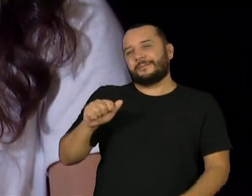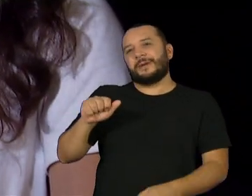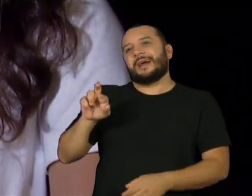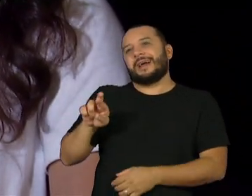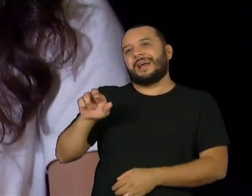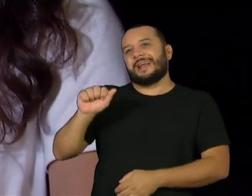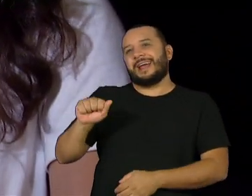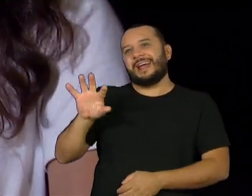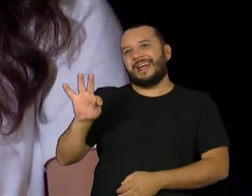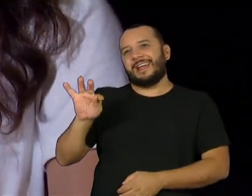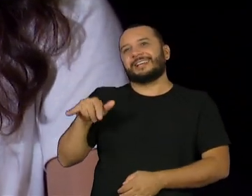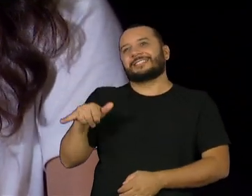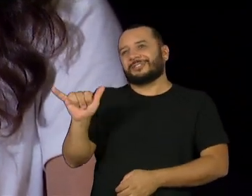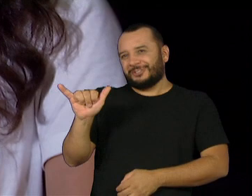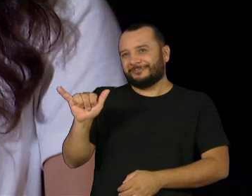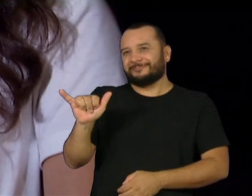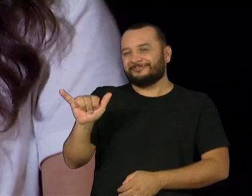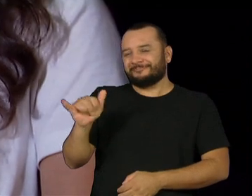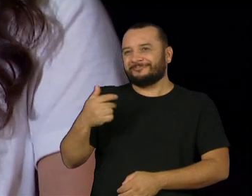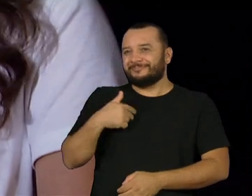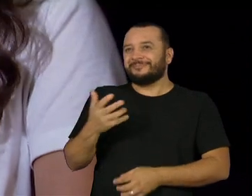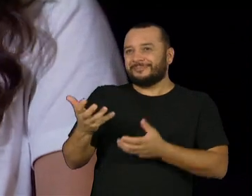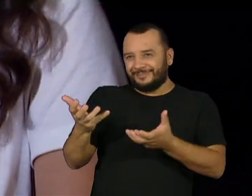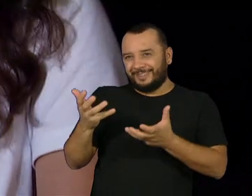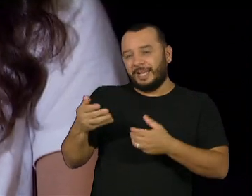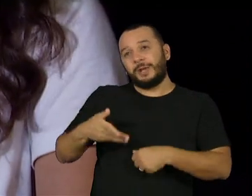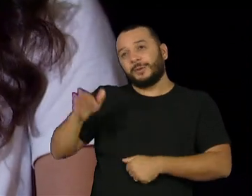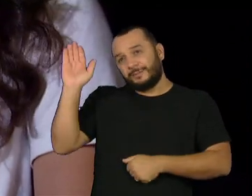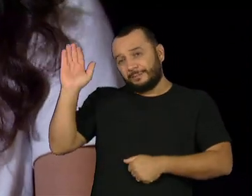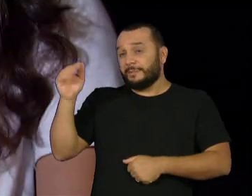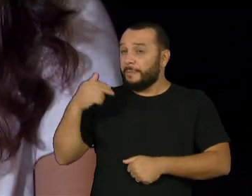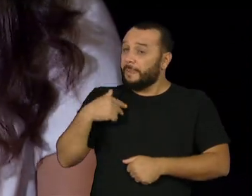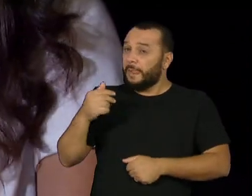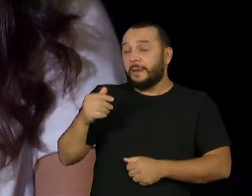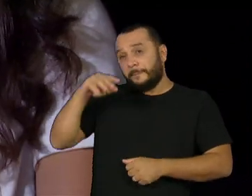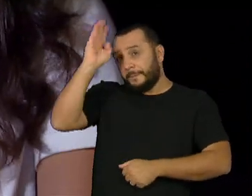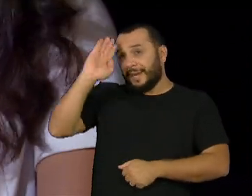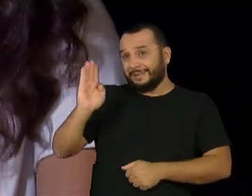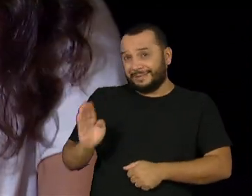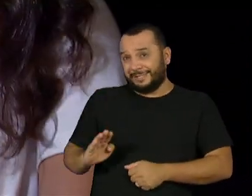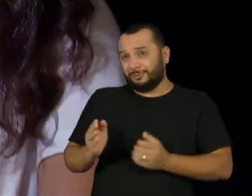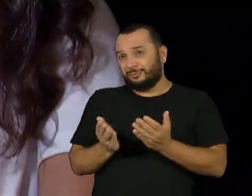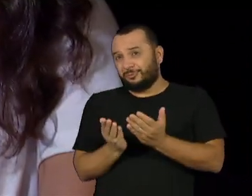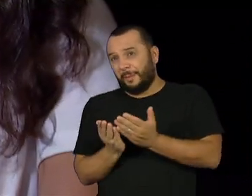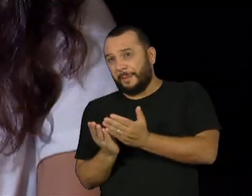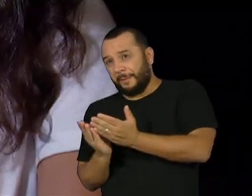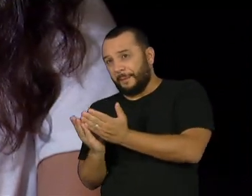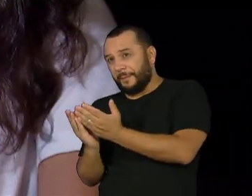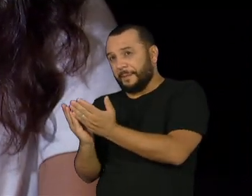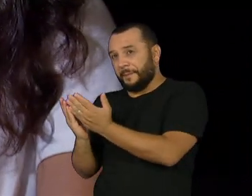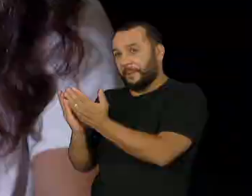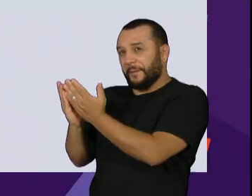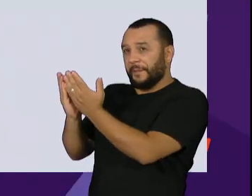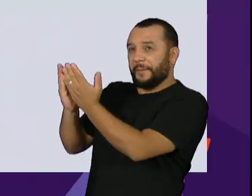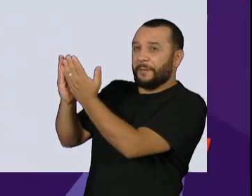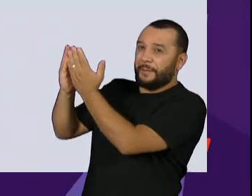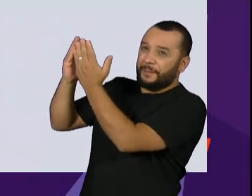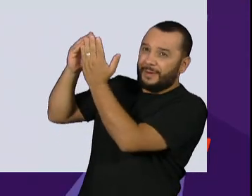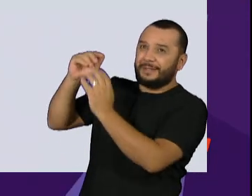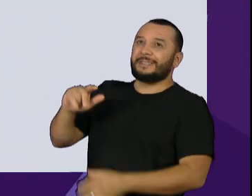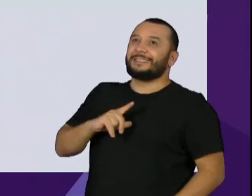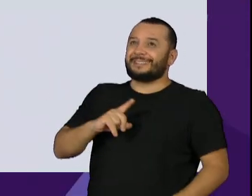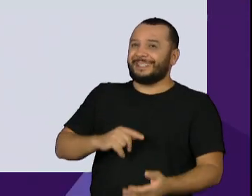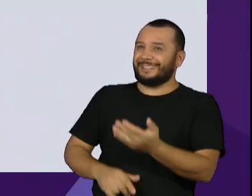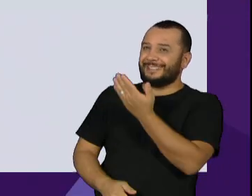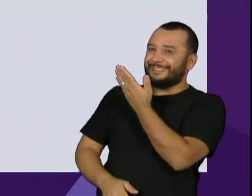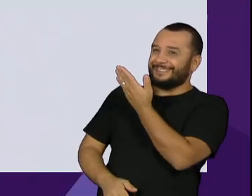costa do Brasil para fazer. Pode parecer tranquilo para alguém que atravessou o oceano, mas a distância entre Recife e Paraty é